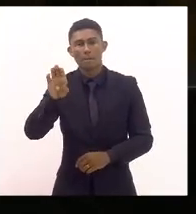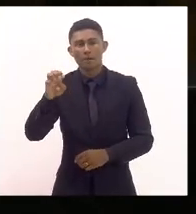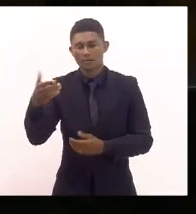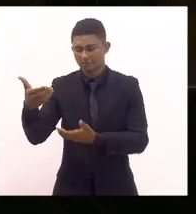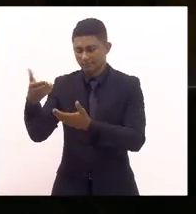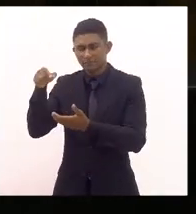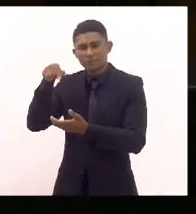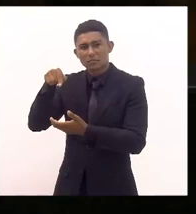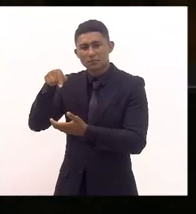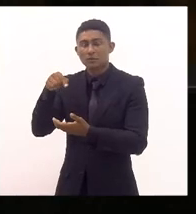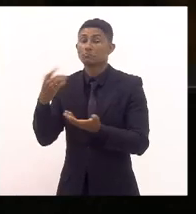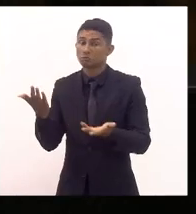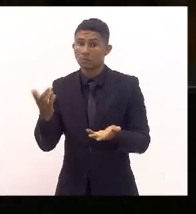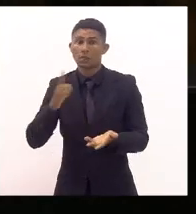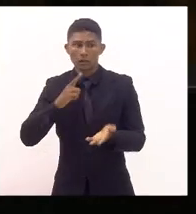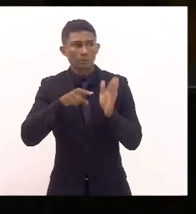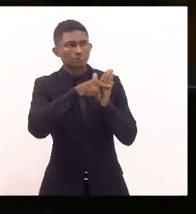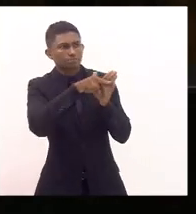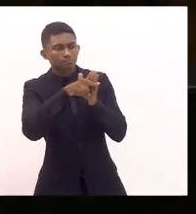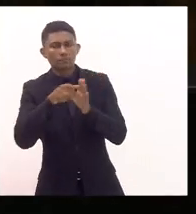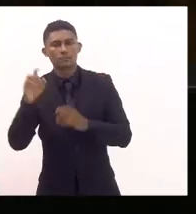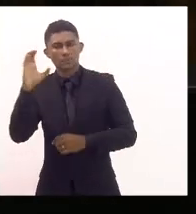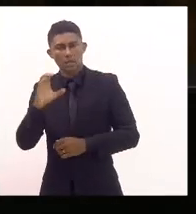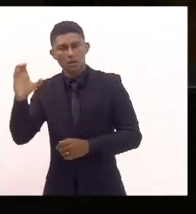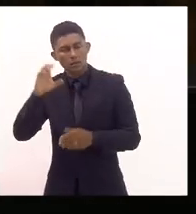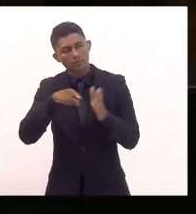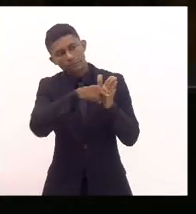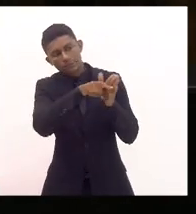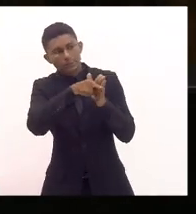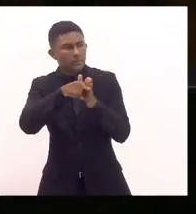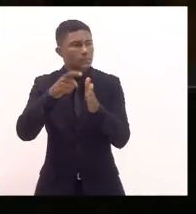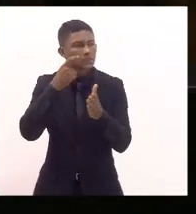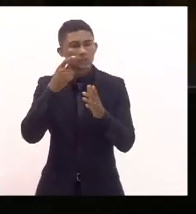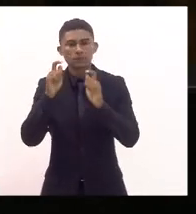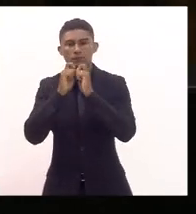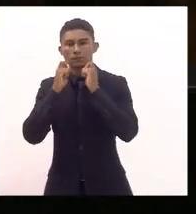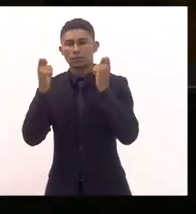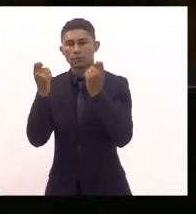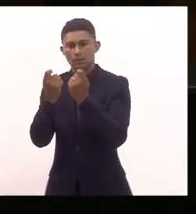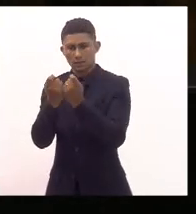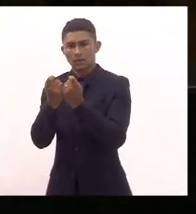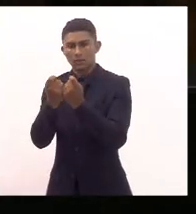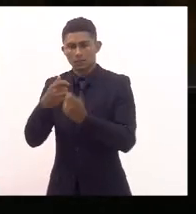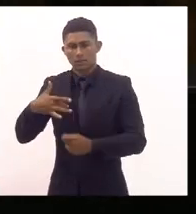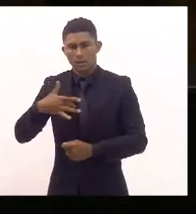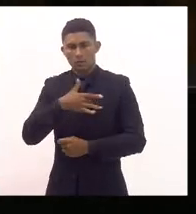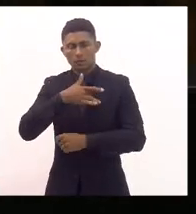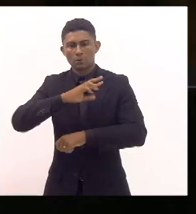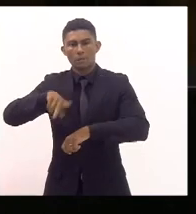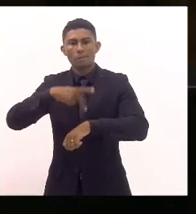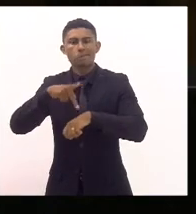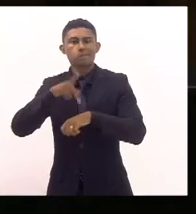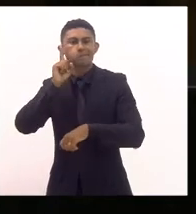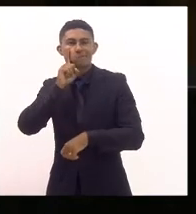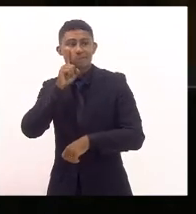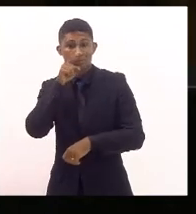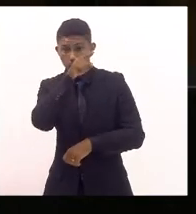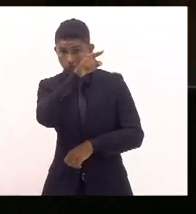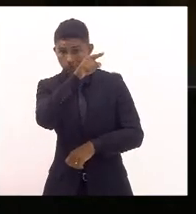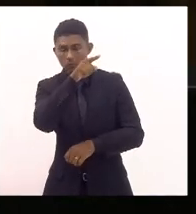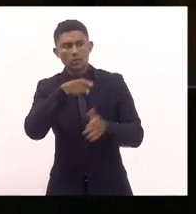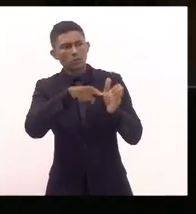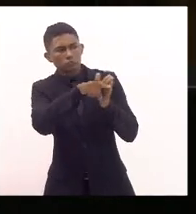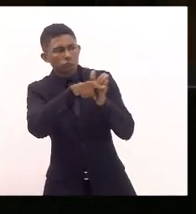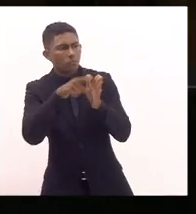isso é objeto de pesquisa científica para Associação de Saúde Americana Aonde